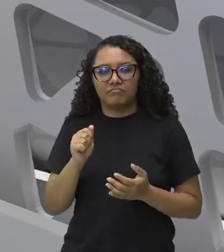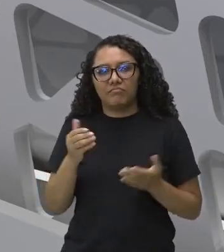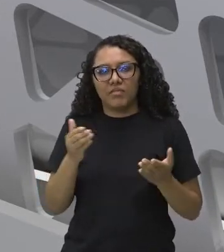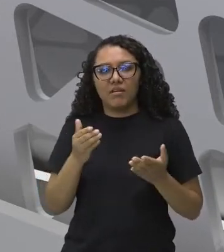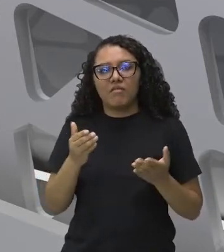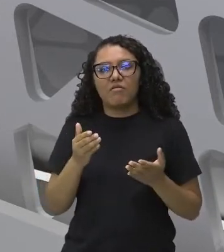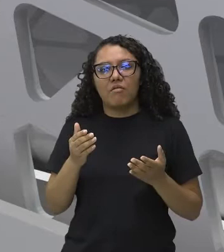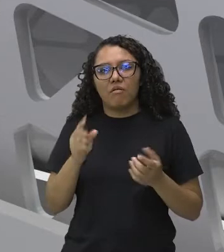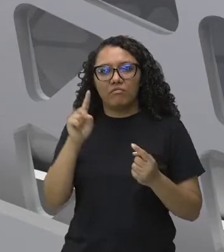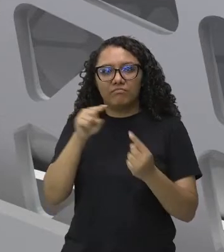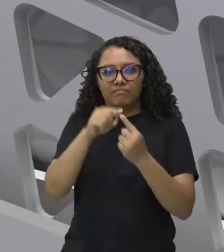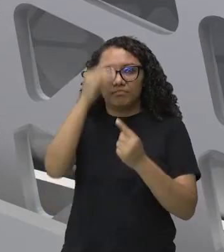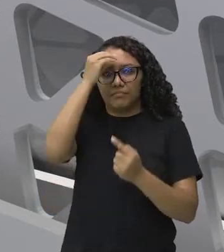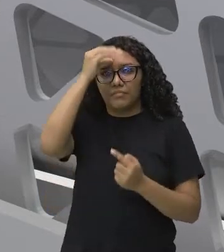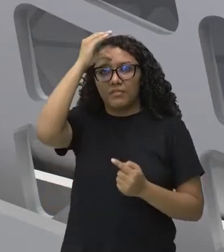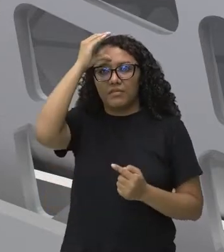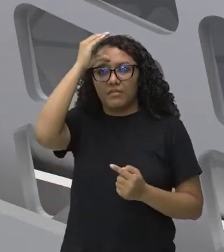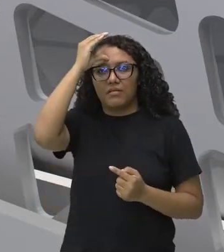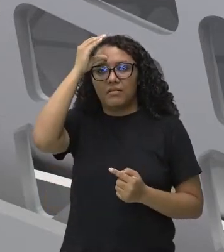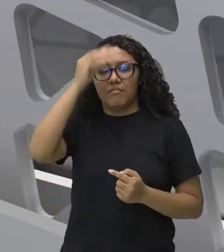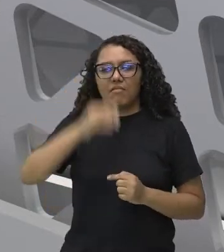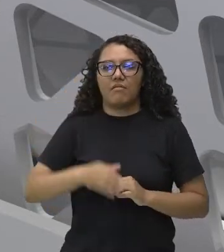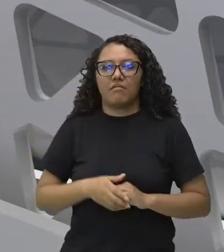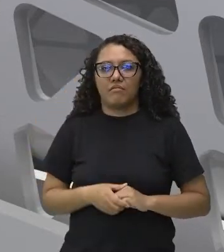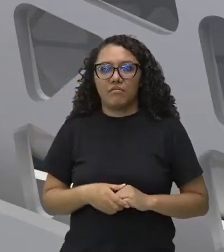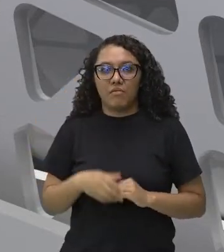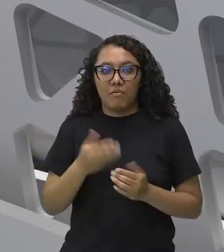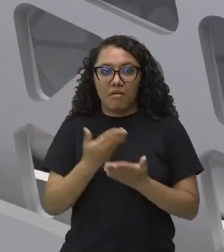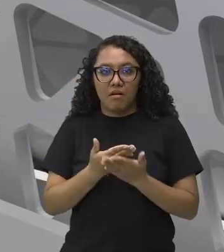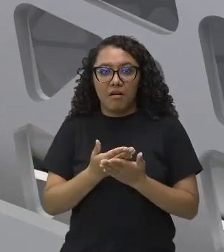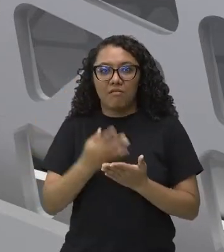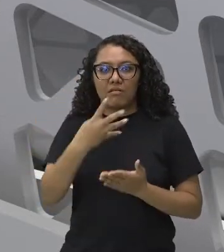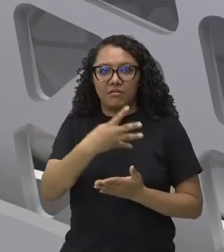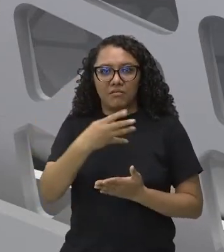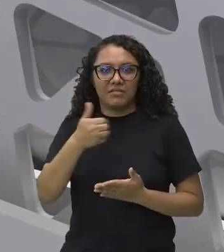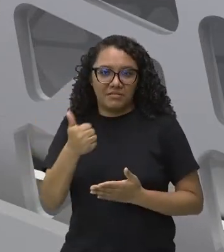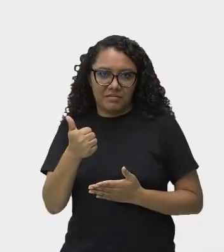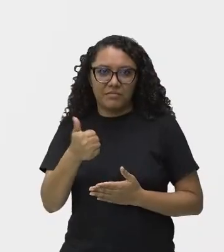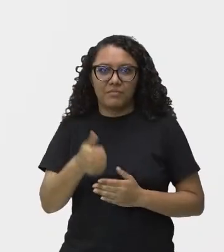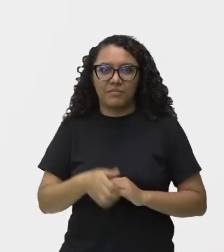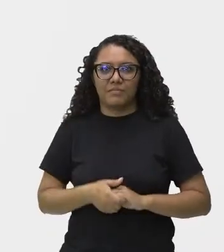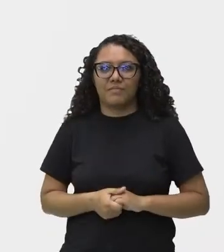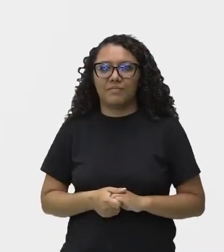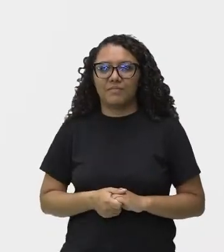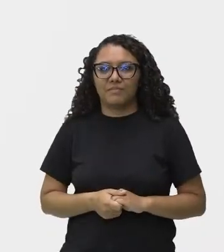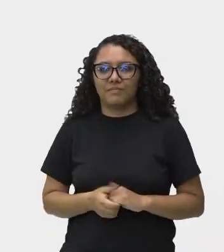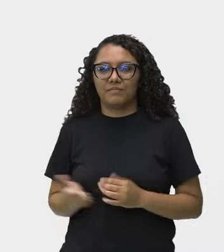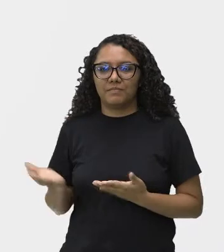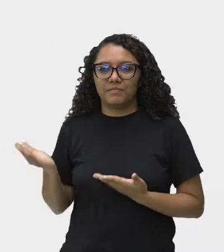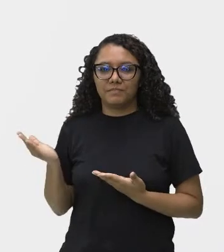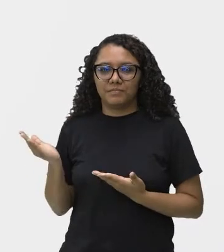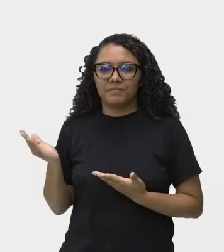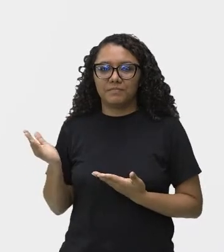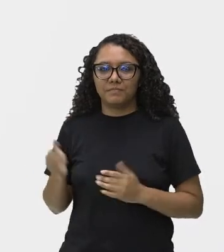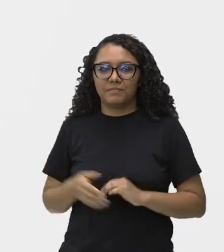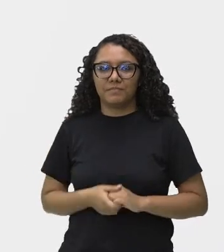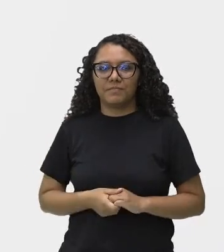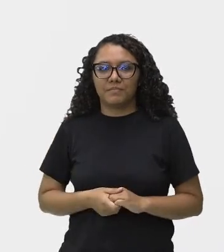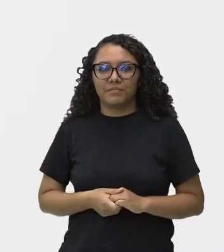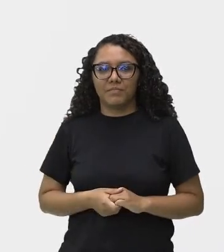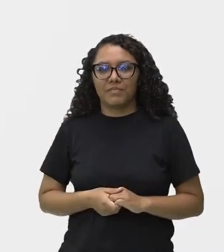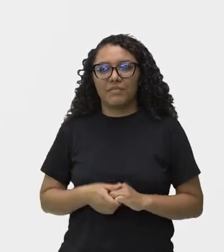de conhecimento dessa nossa aula de número 41, perdão, vamos lá. Então aí está, a